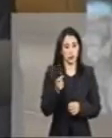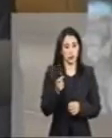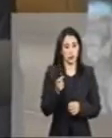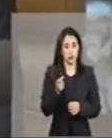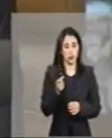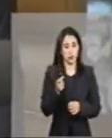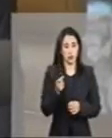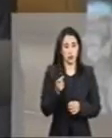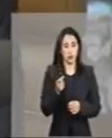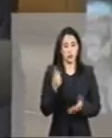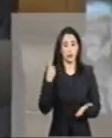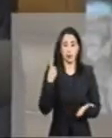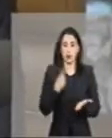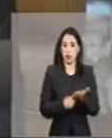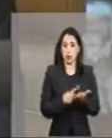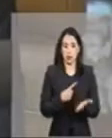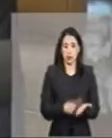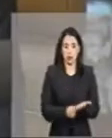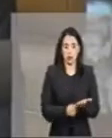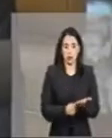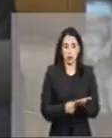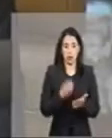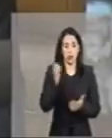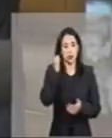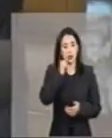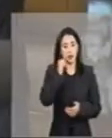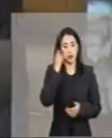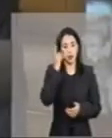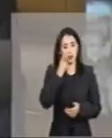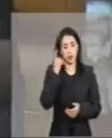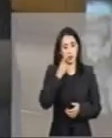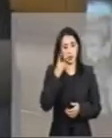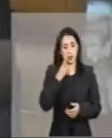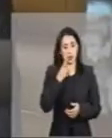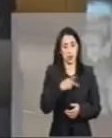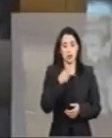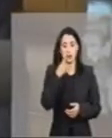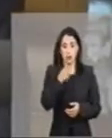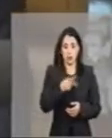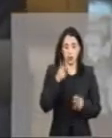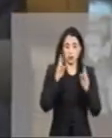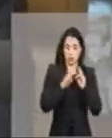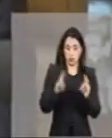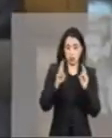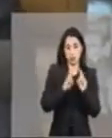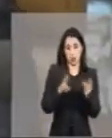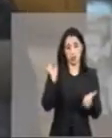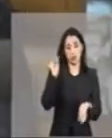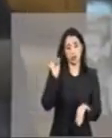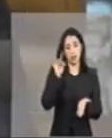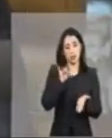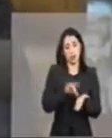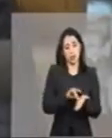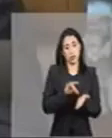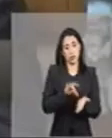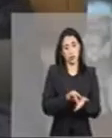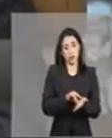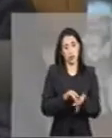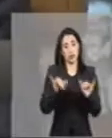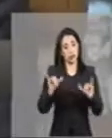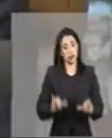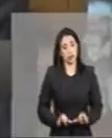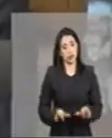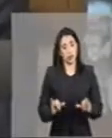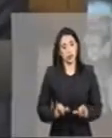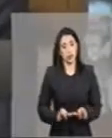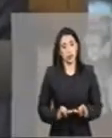caso concreto, o parlamentar figurou formalmente ou ao menos de fato como destinatário da apuração penal. E como aqui